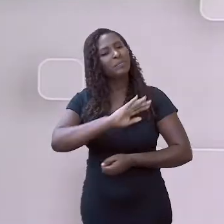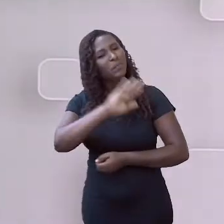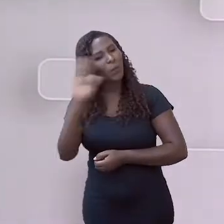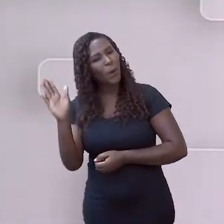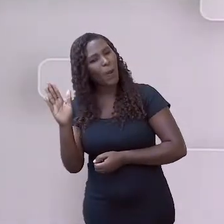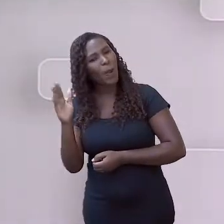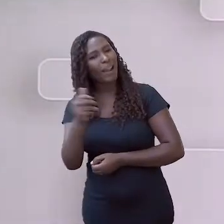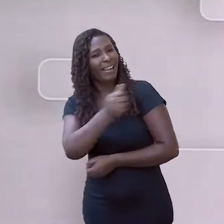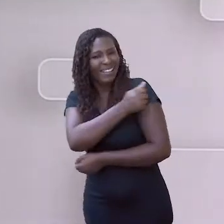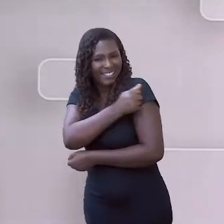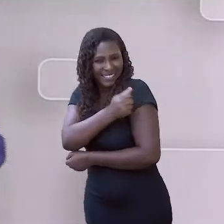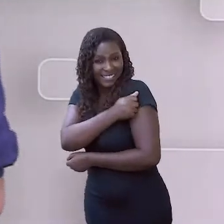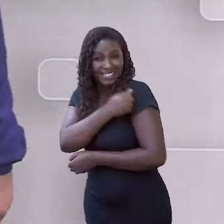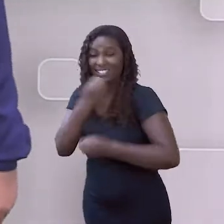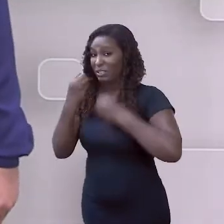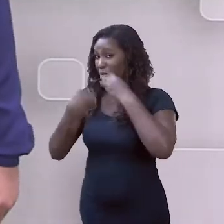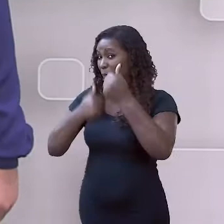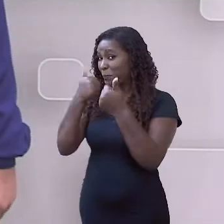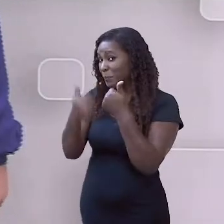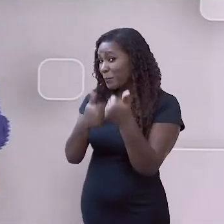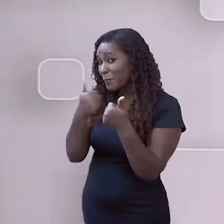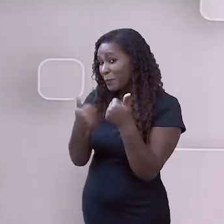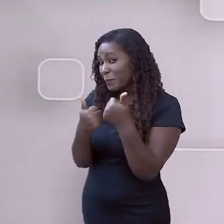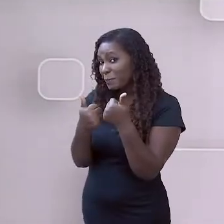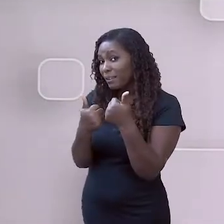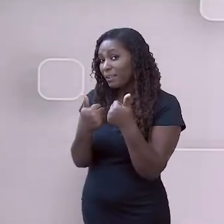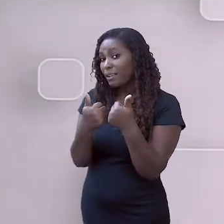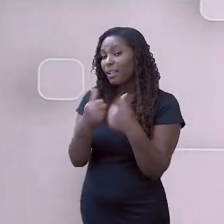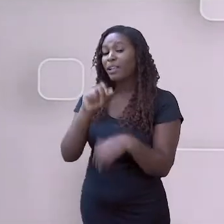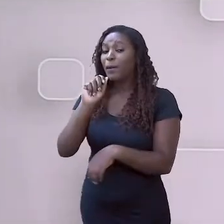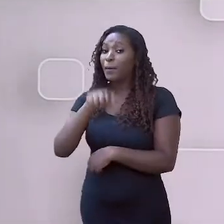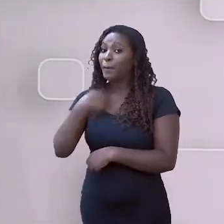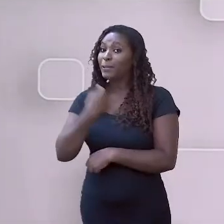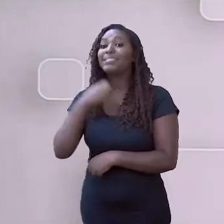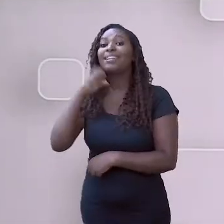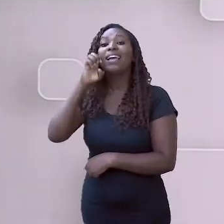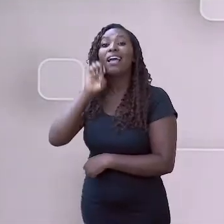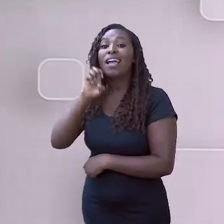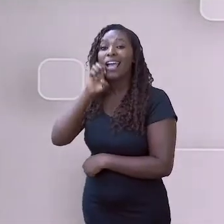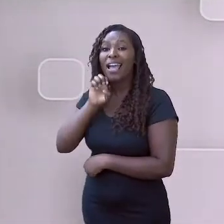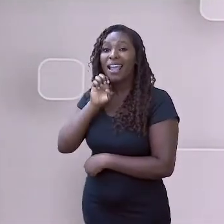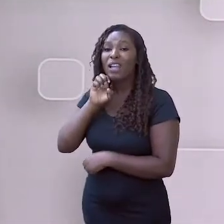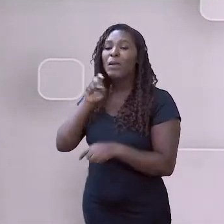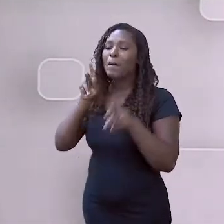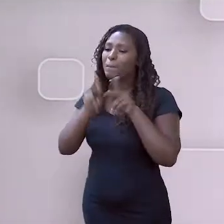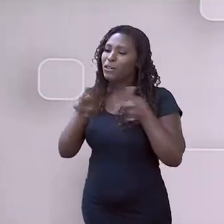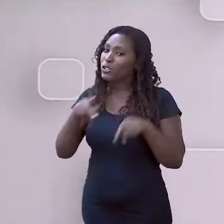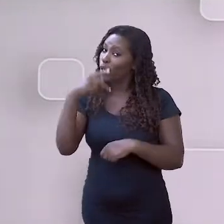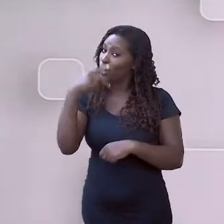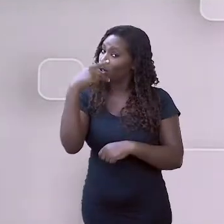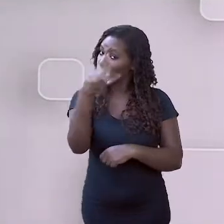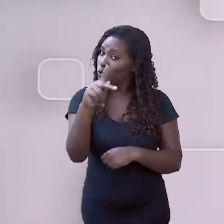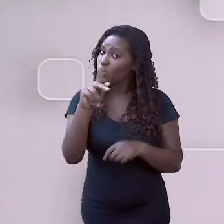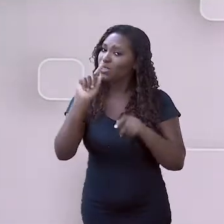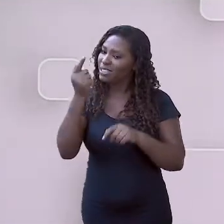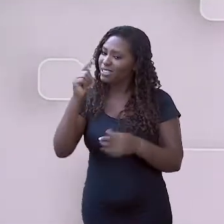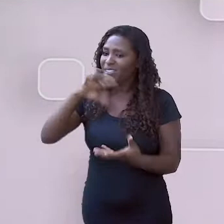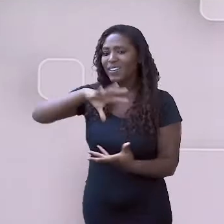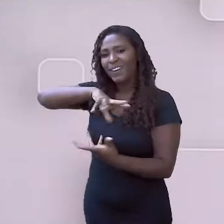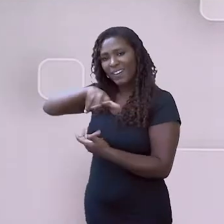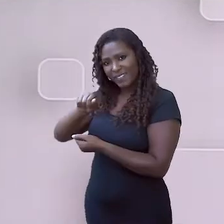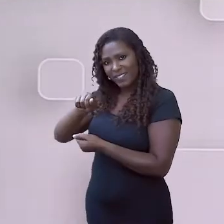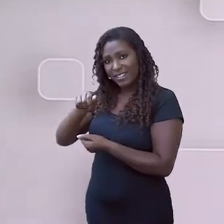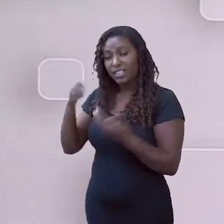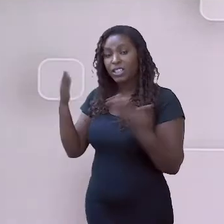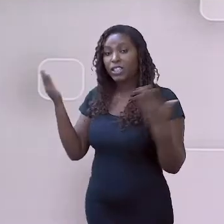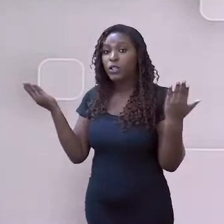Olá, estudante. Tudo bem? Eu sou Eliane, sua professora de Geografia. E essa é a nossa aula de número